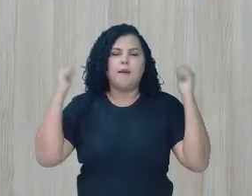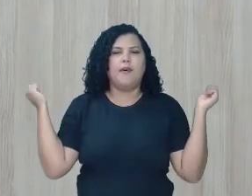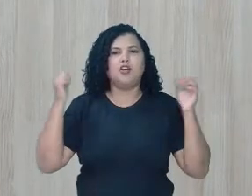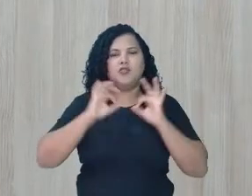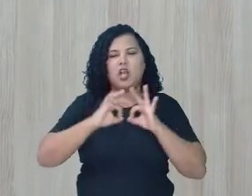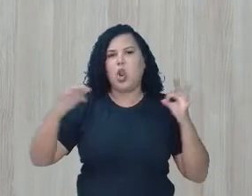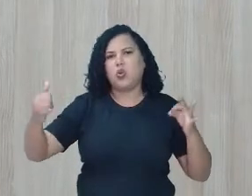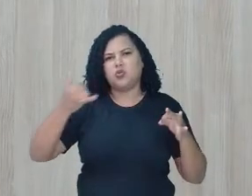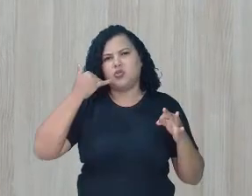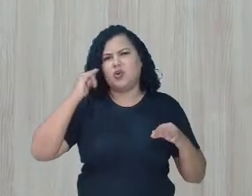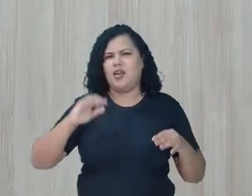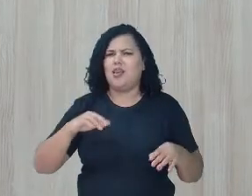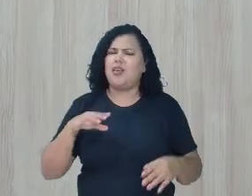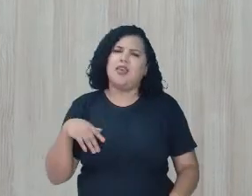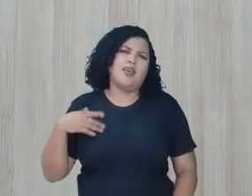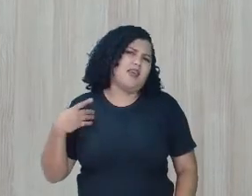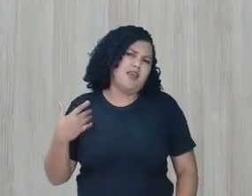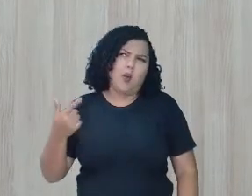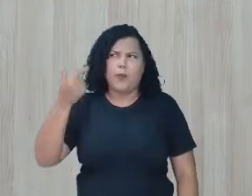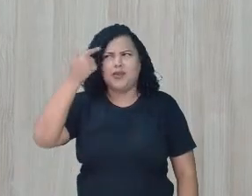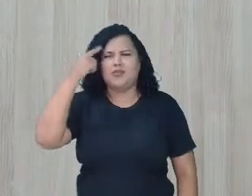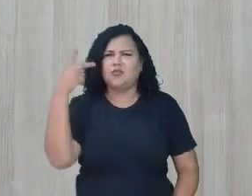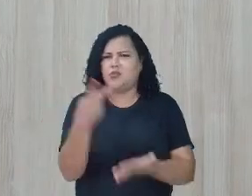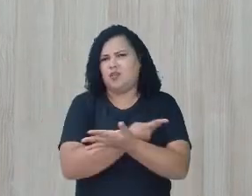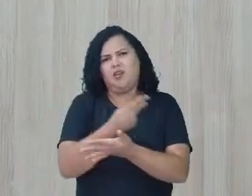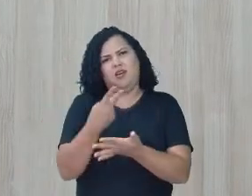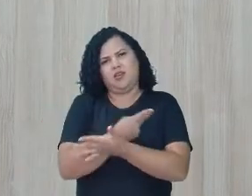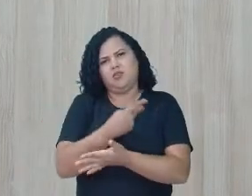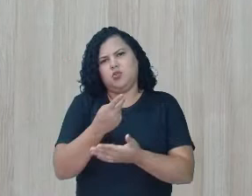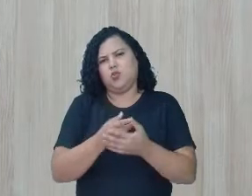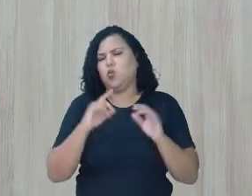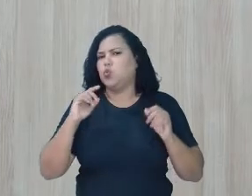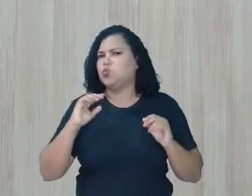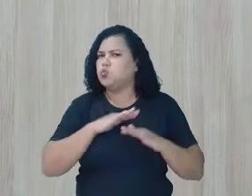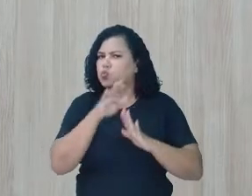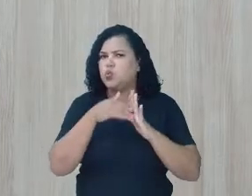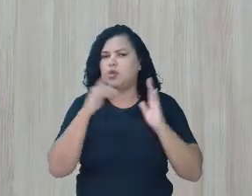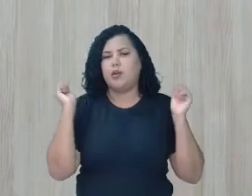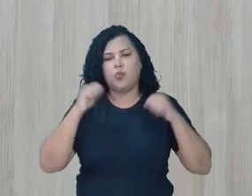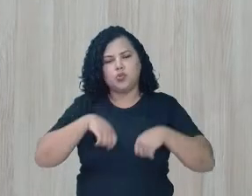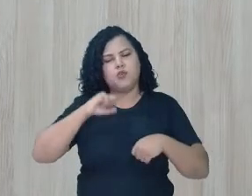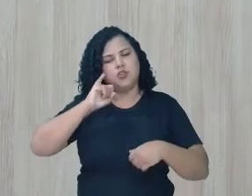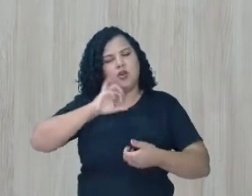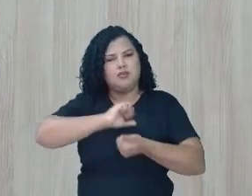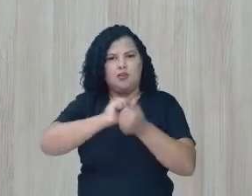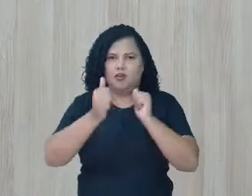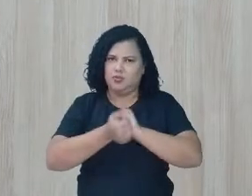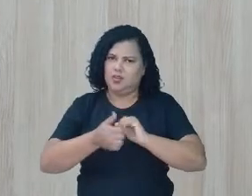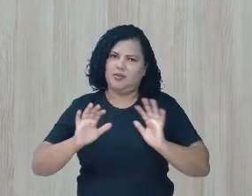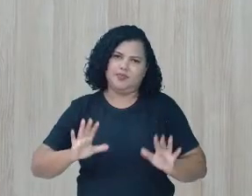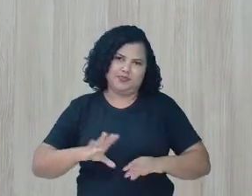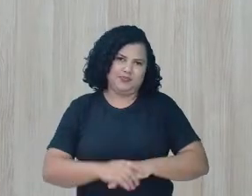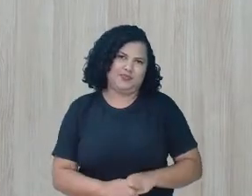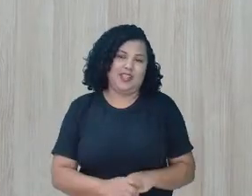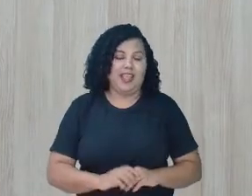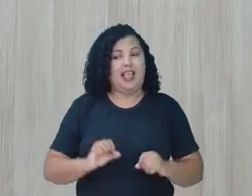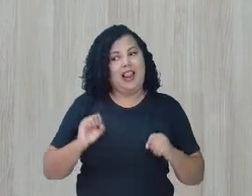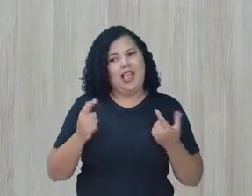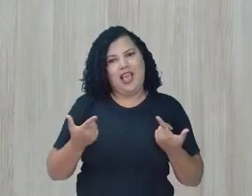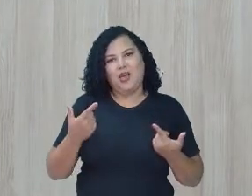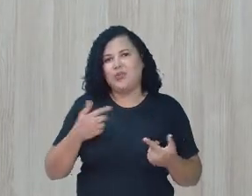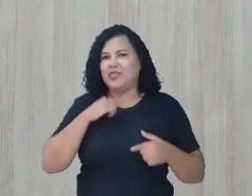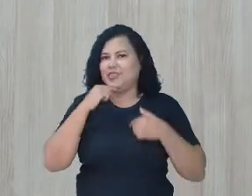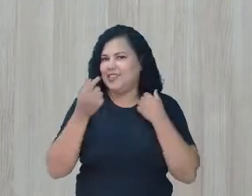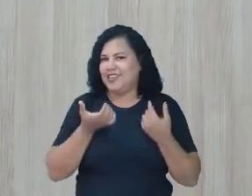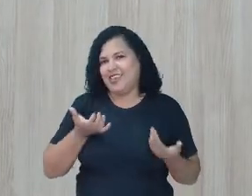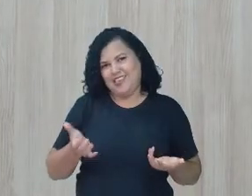celular. E isso é uma falácia, ou seja, é um pensamento equivocado. Tudo é possível, é uma questão de adaptação. Embora ninguém queira, né? A gente